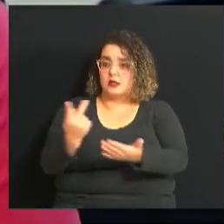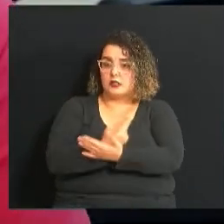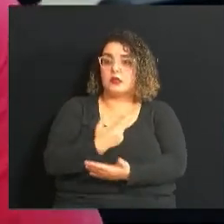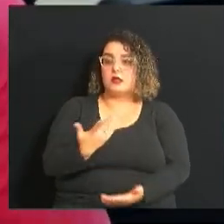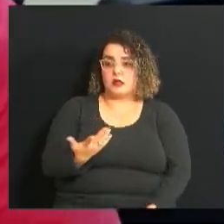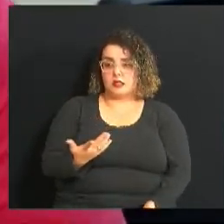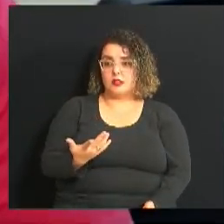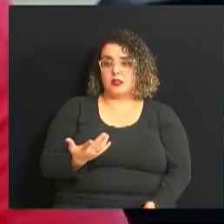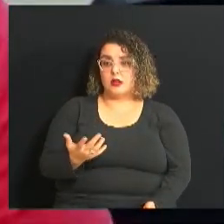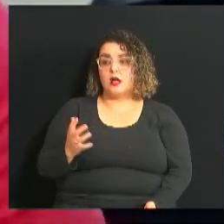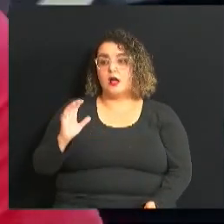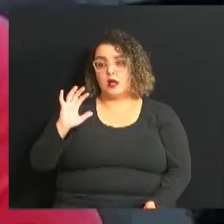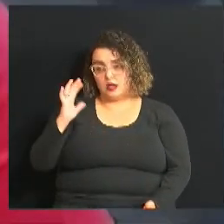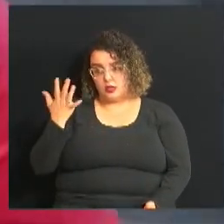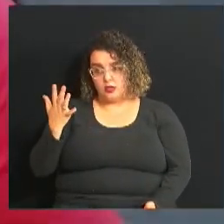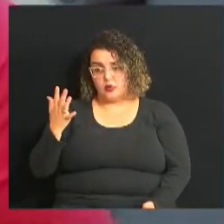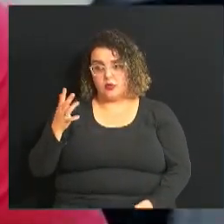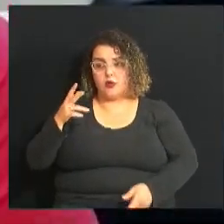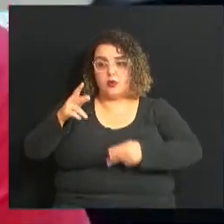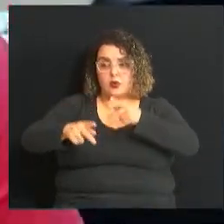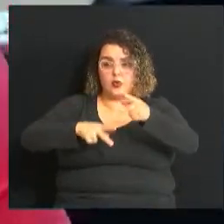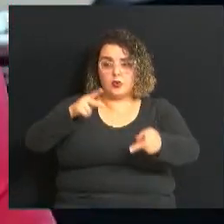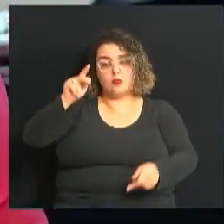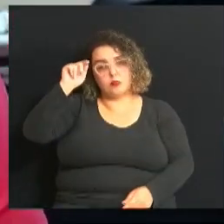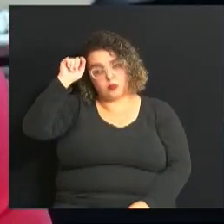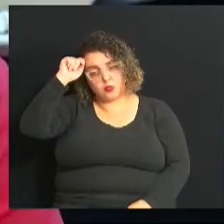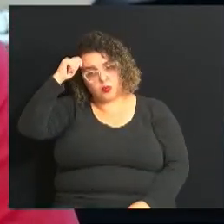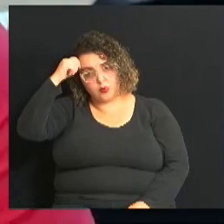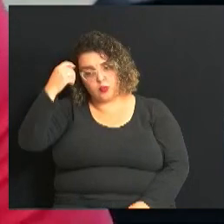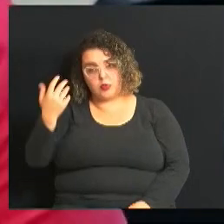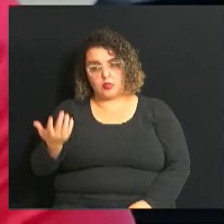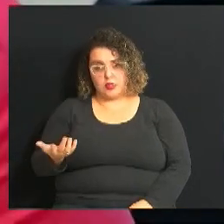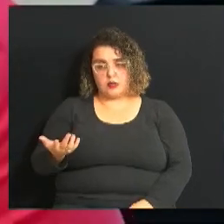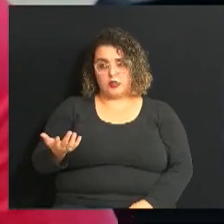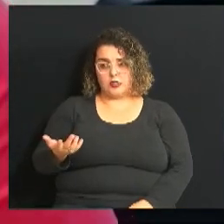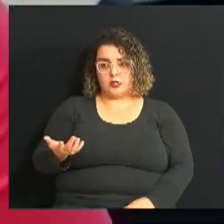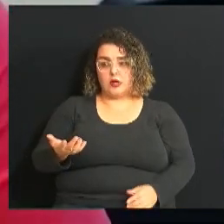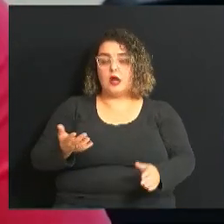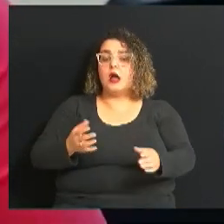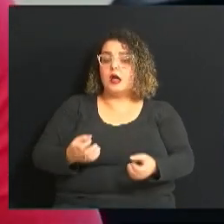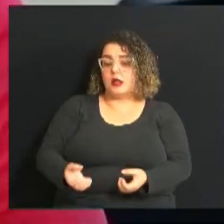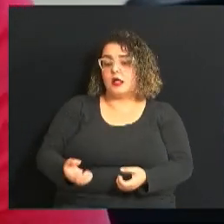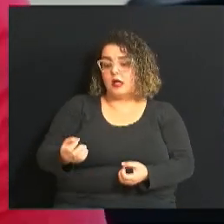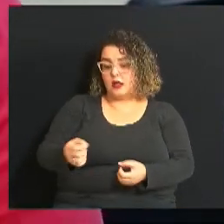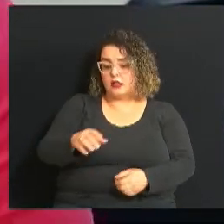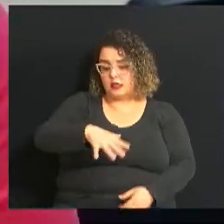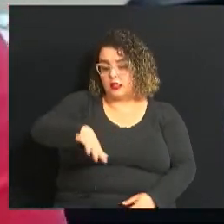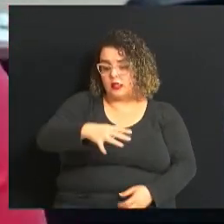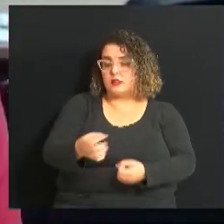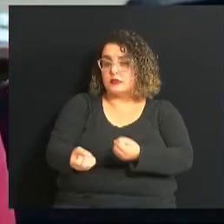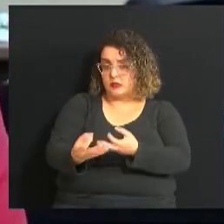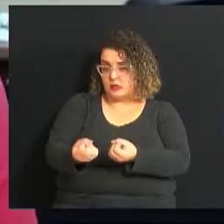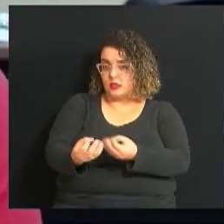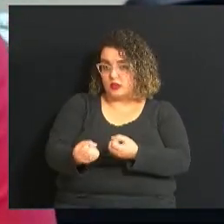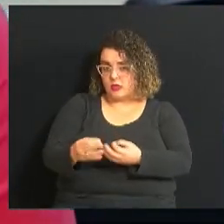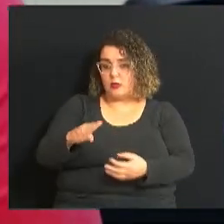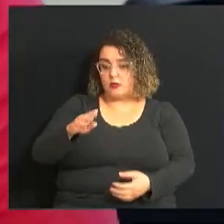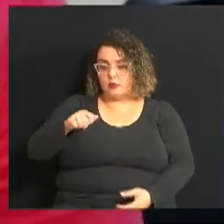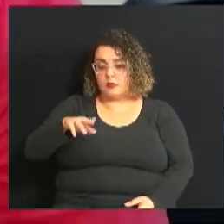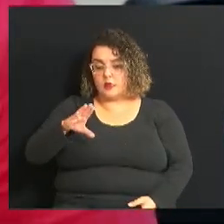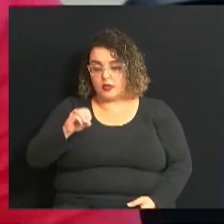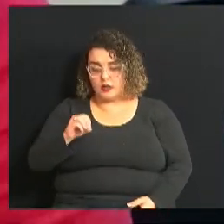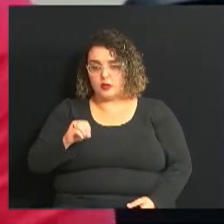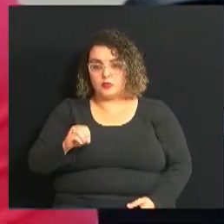acontece muito com a população negra Ou seja a partir desse banco de dados né Desse banco de reconhecimento facial